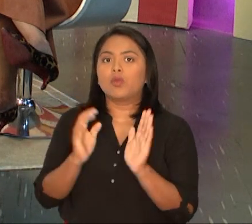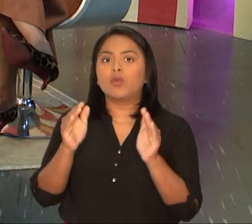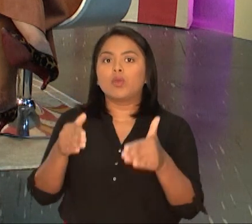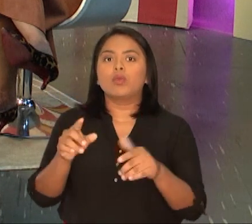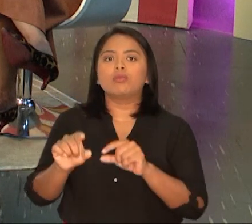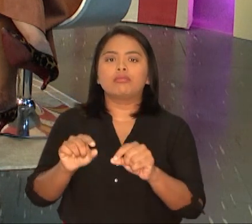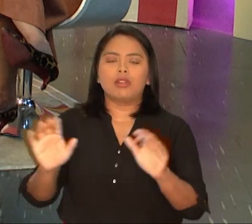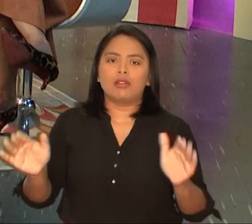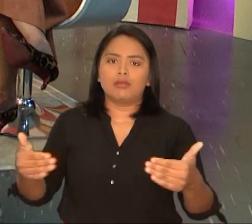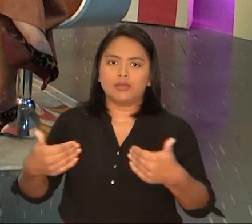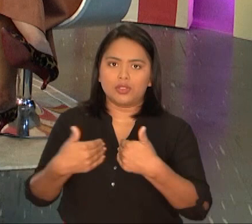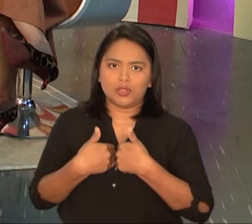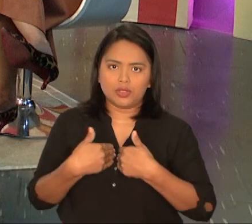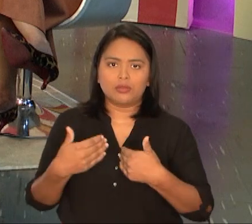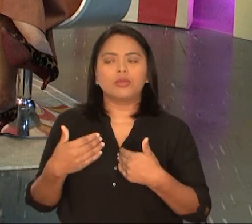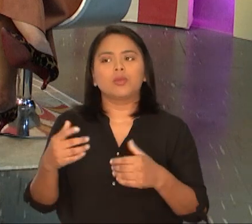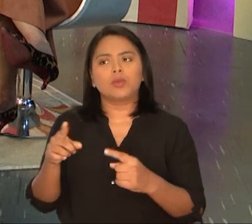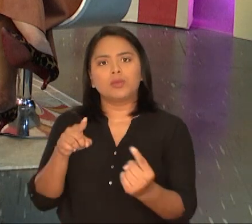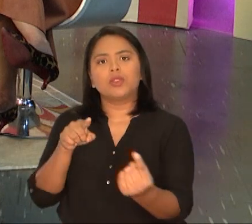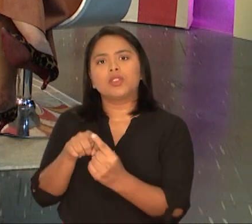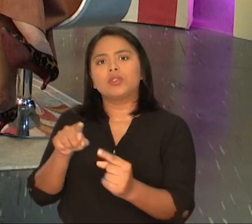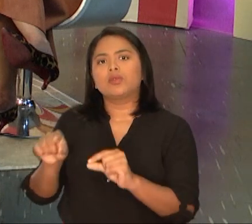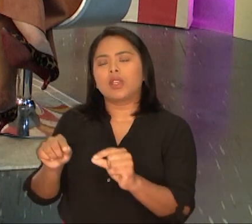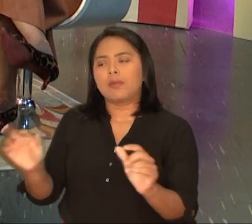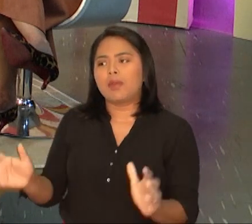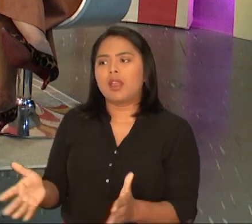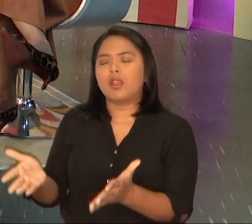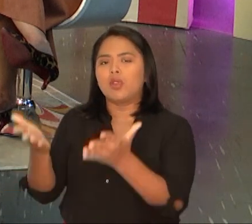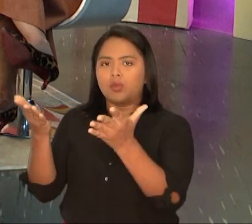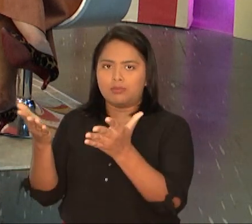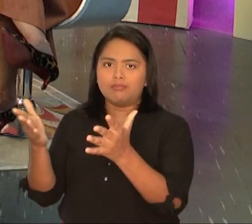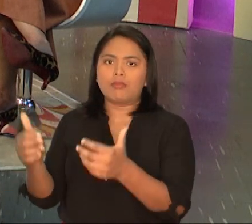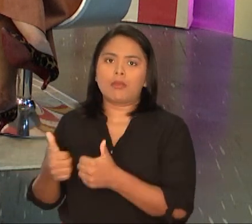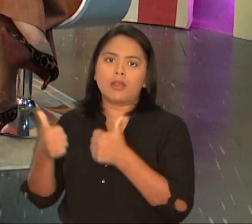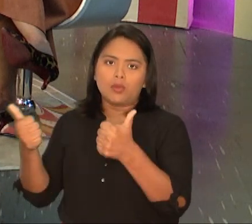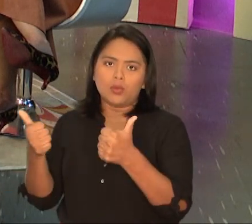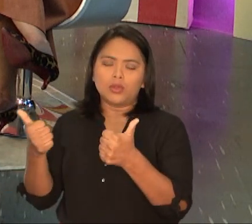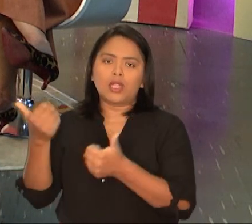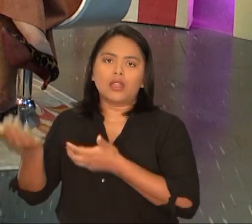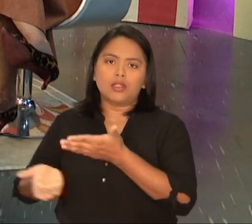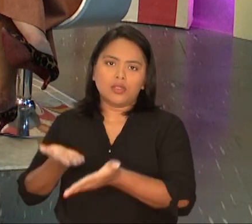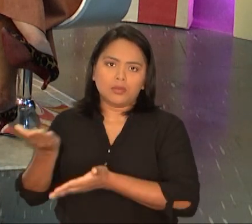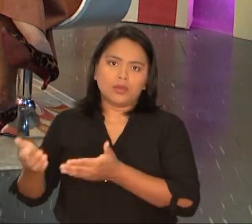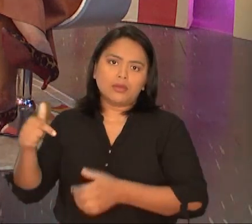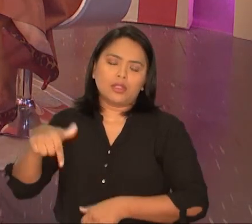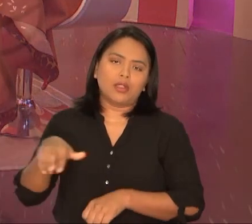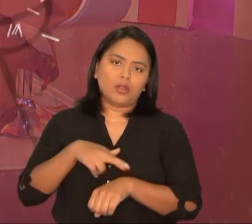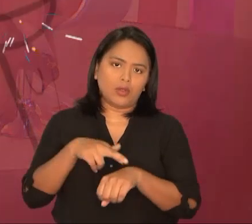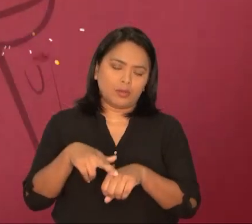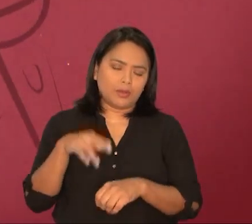autista e por melhorias nos serviços oferecidos em Roraima. Vamos conhecer um pouco da sua trajetória.